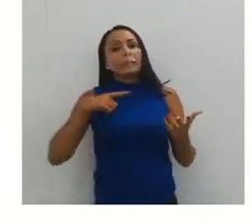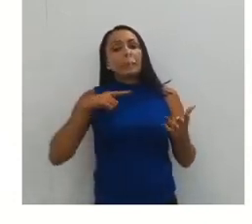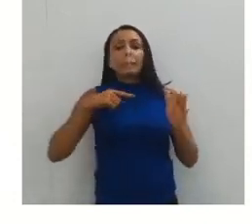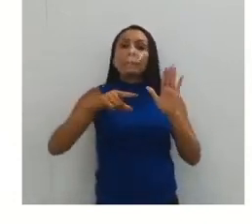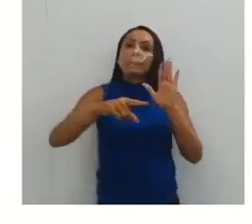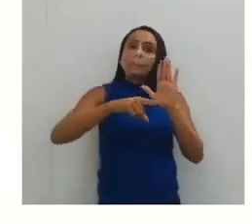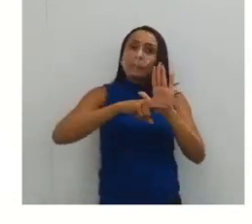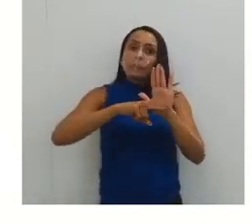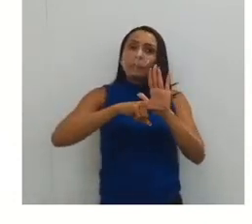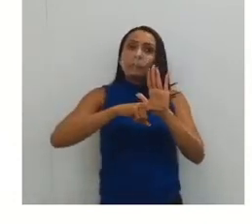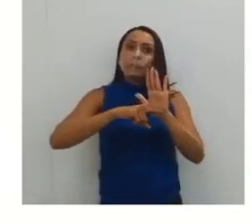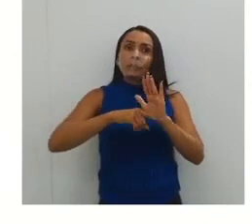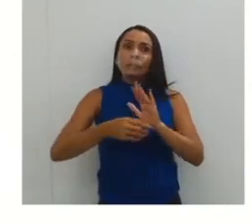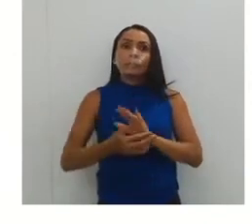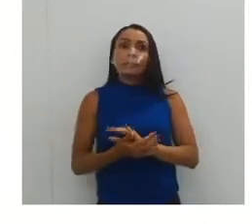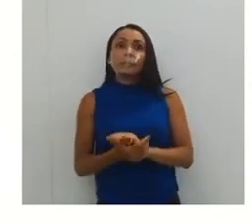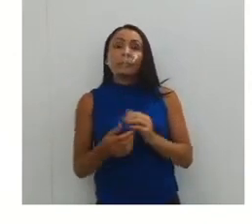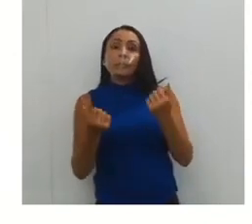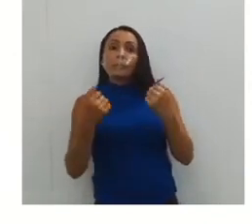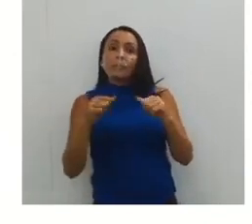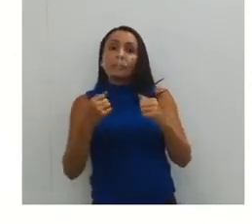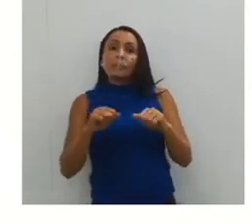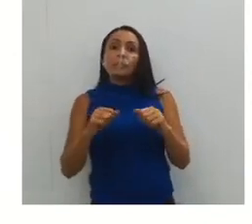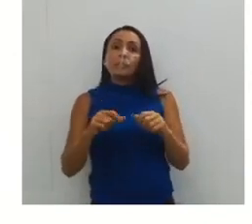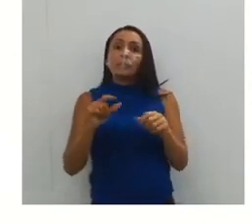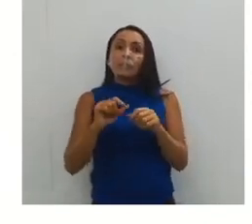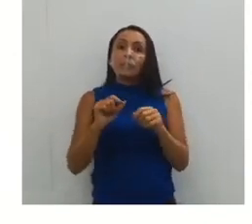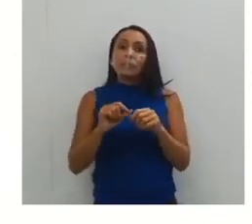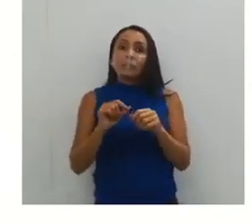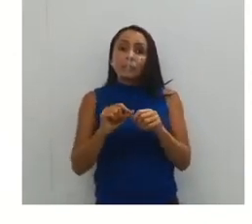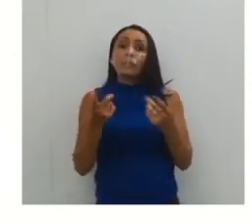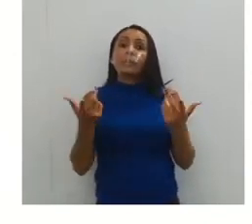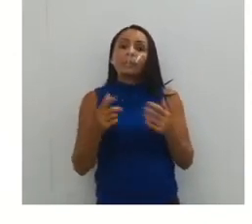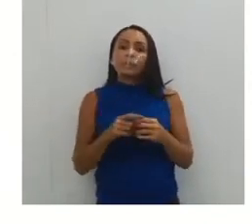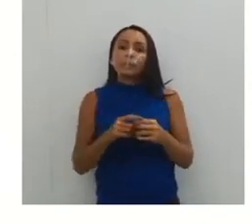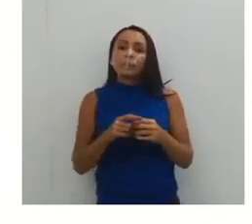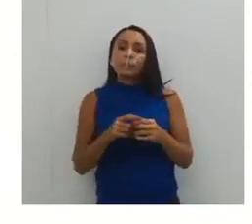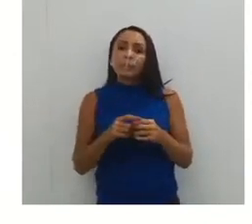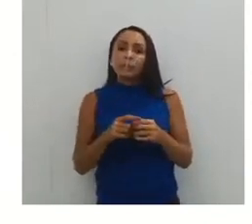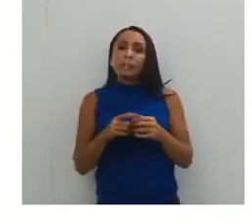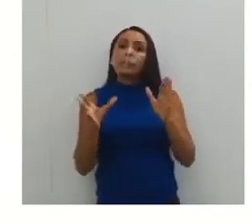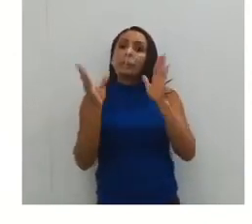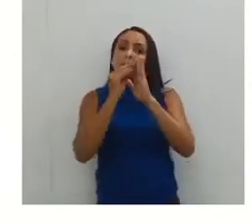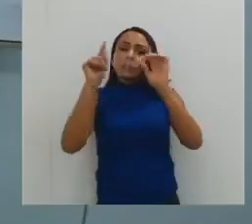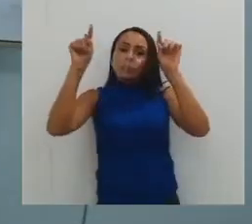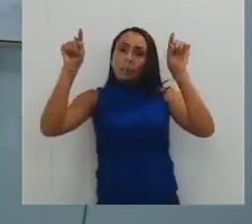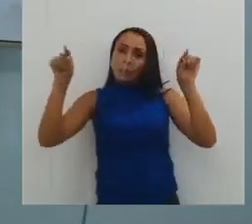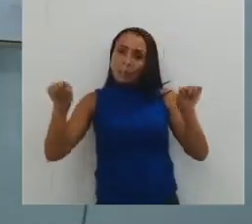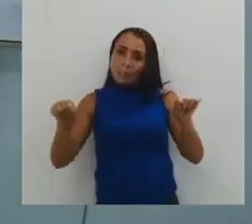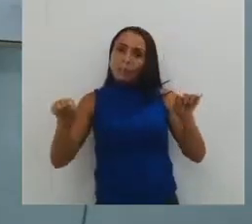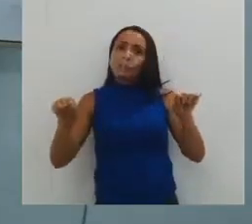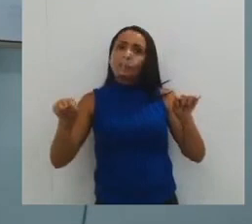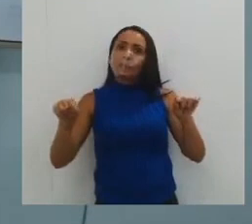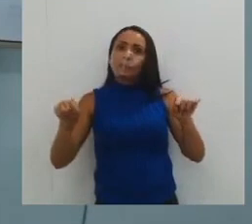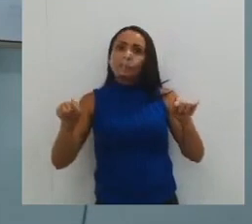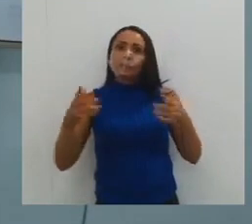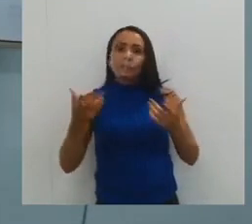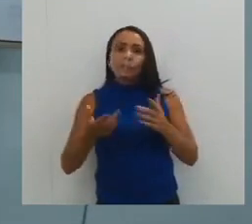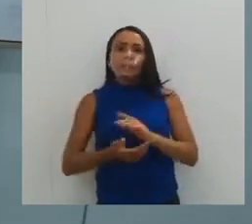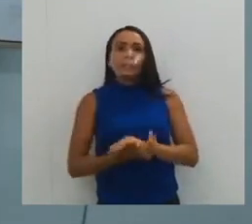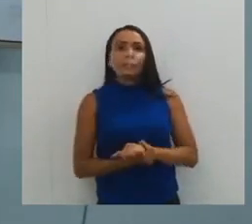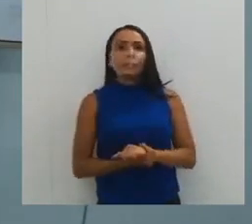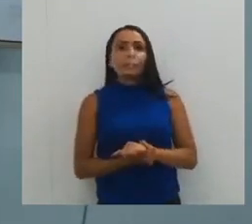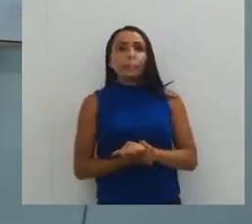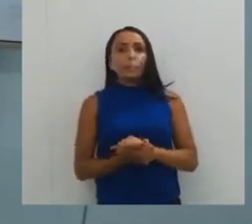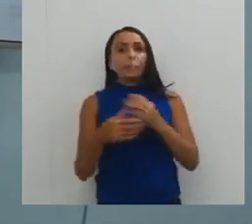menos aí, ele precisa fazer o seguinte, ó, colocar os parênteses. Veja, toda